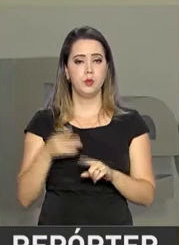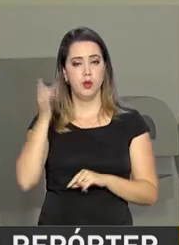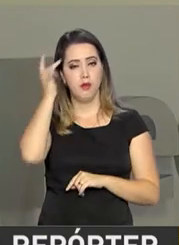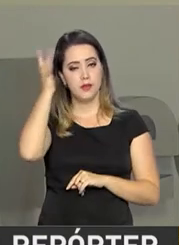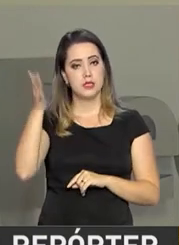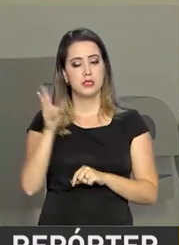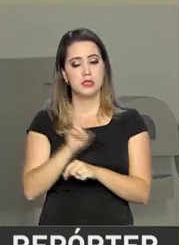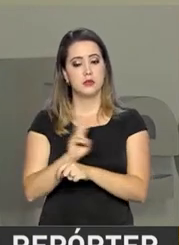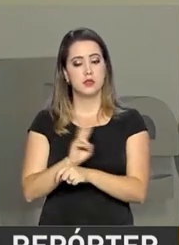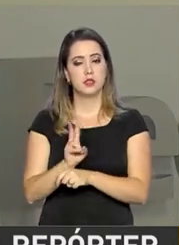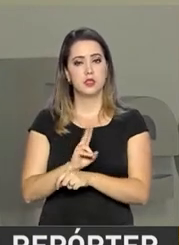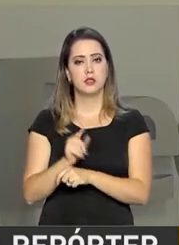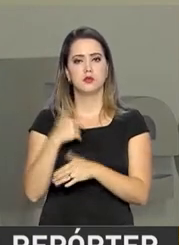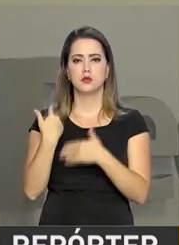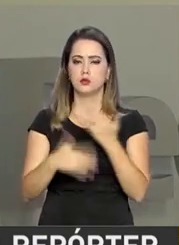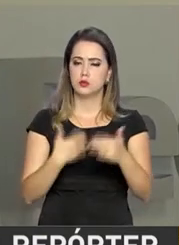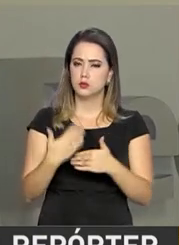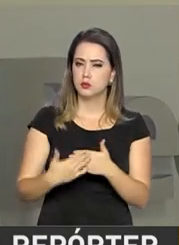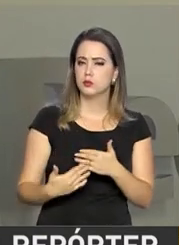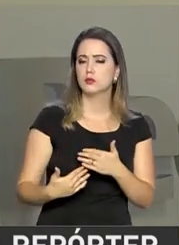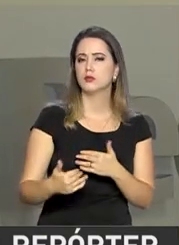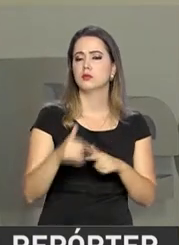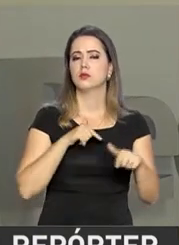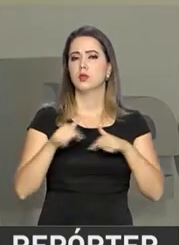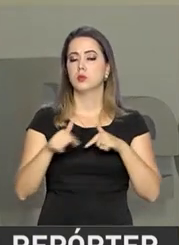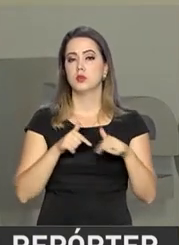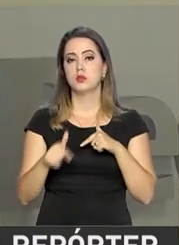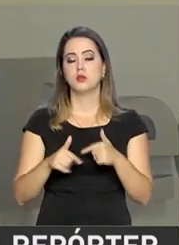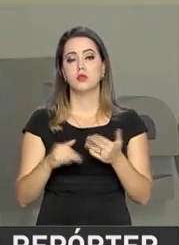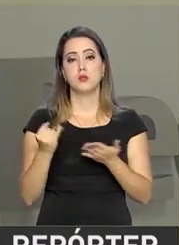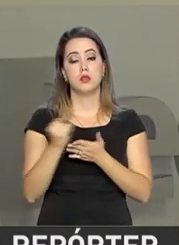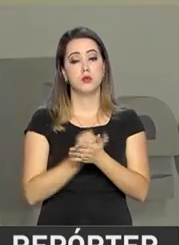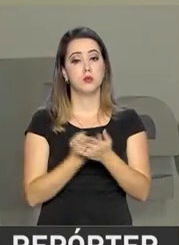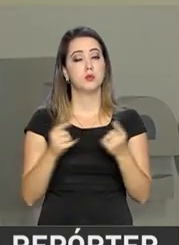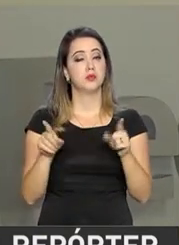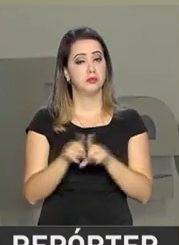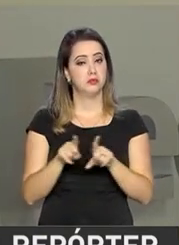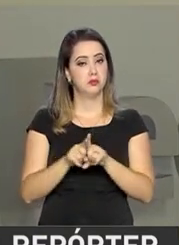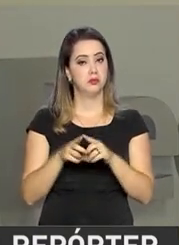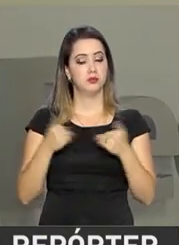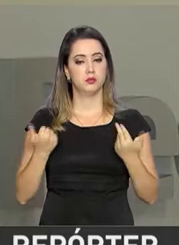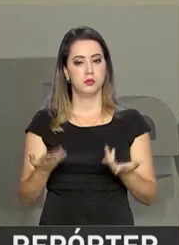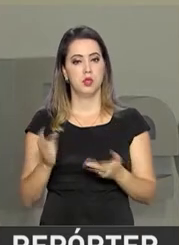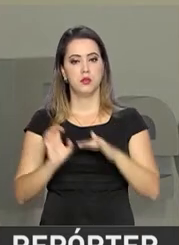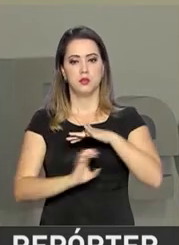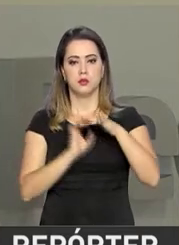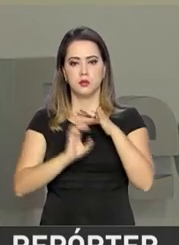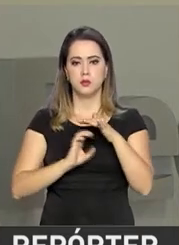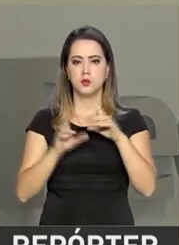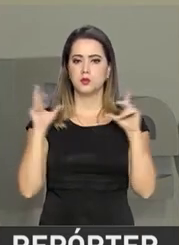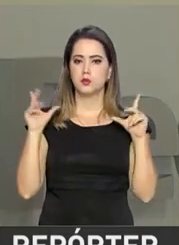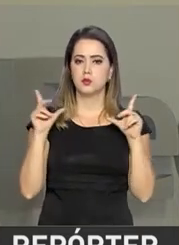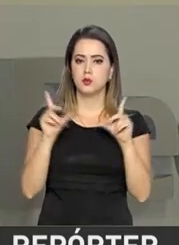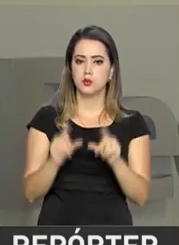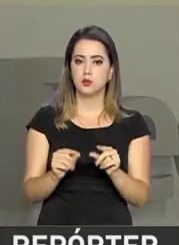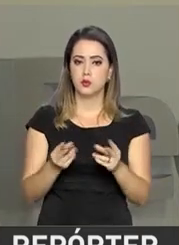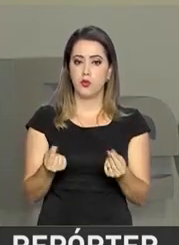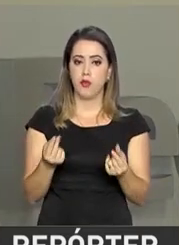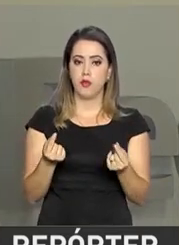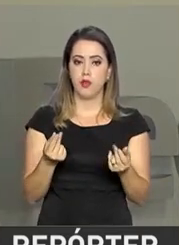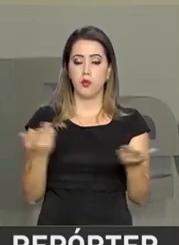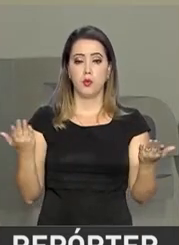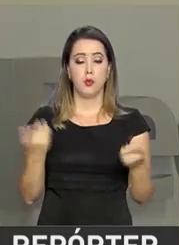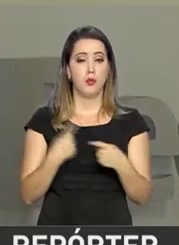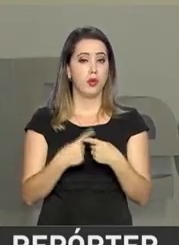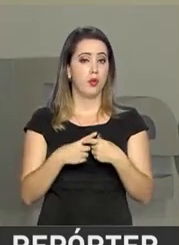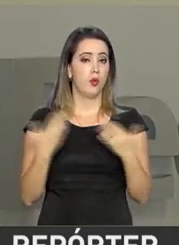a fiscalização dos processos trabalhistas, previdenciários e tributários. As empresas terão redução significativa de custos, pois hoje